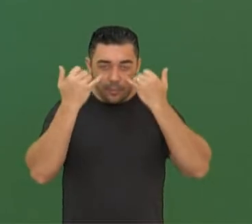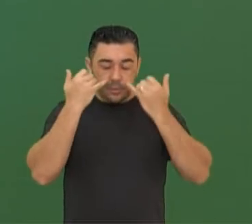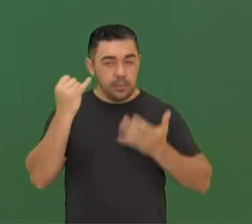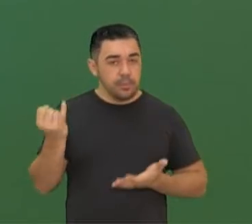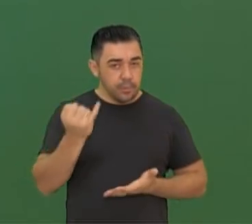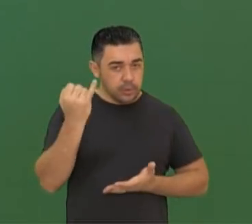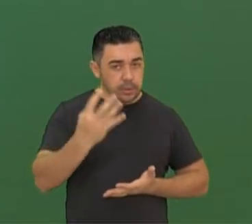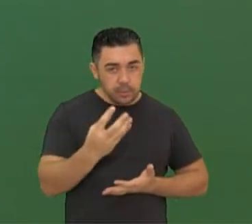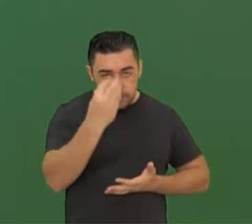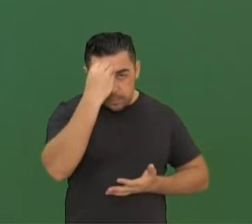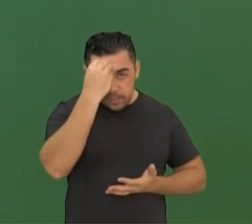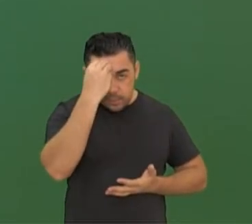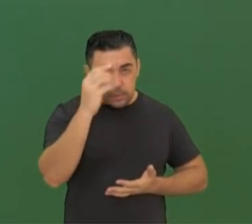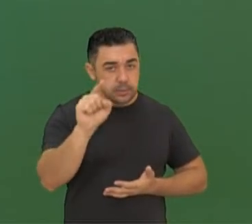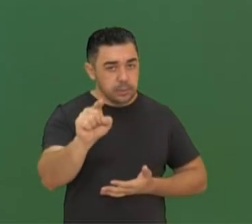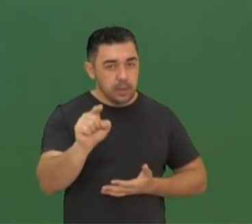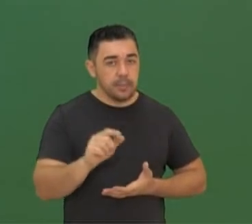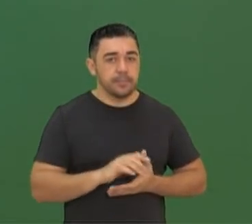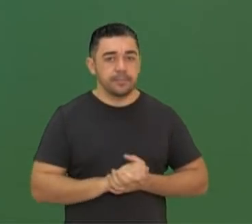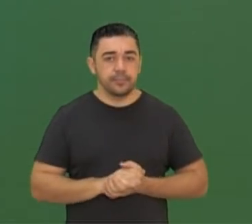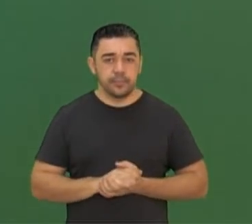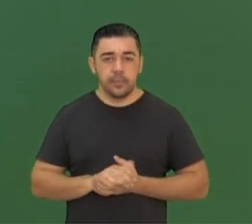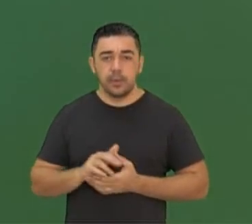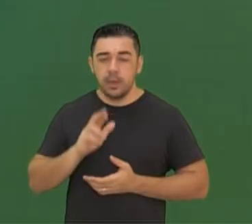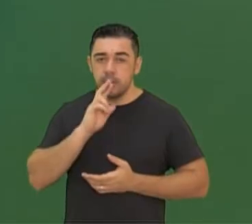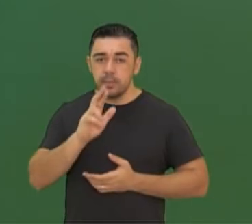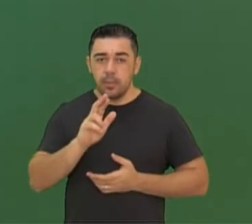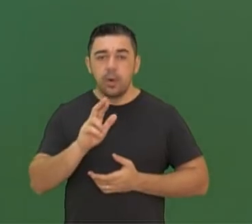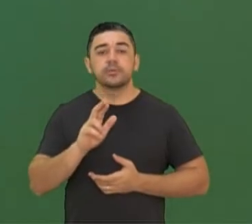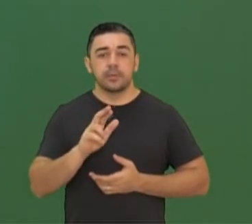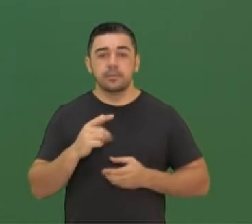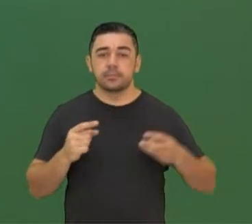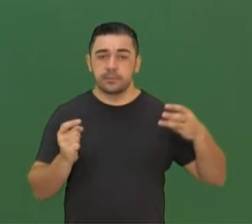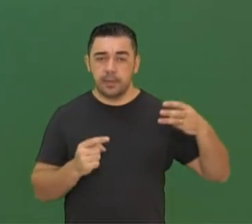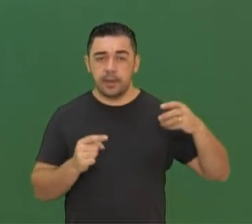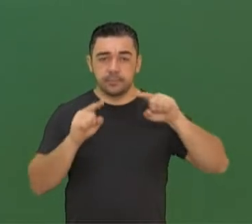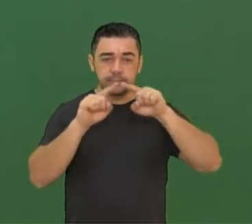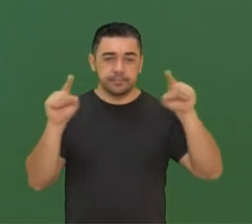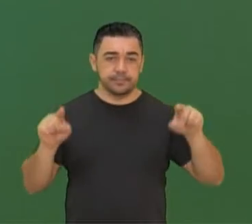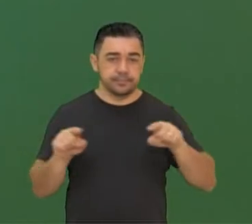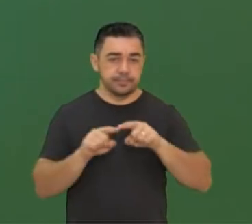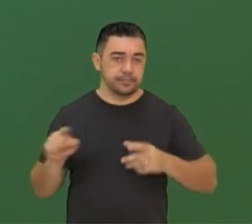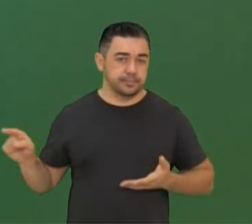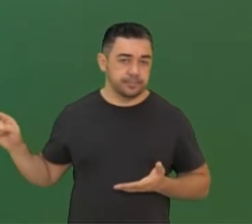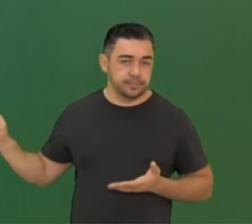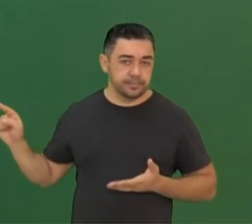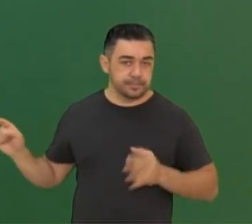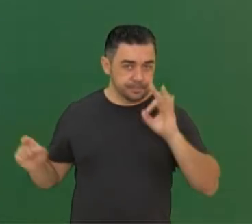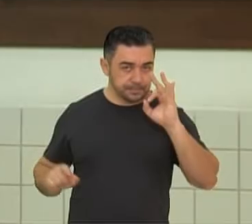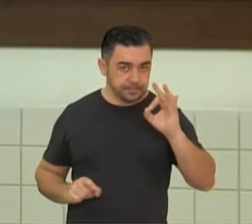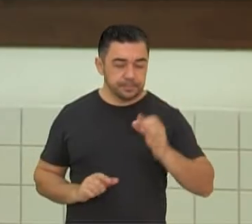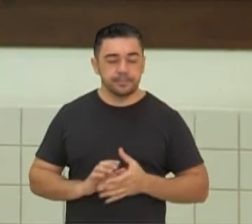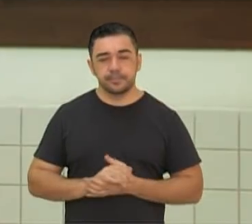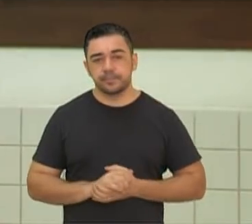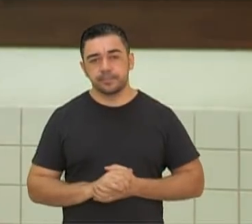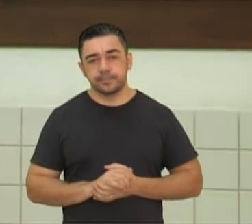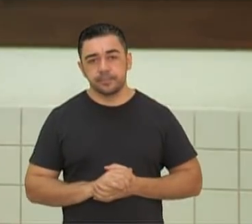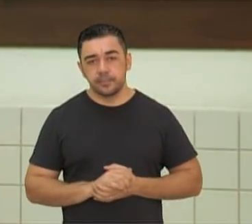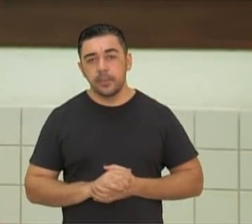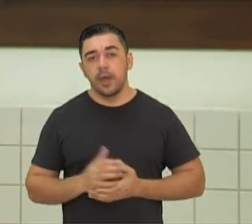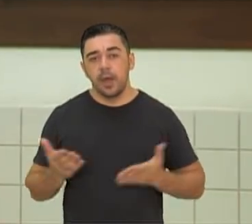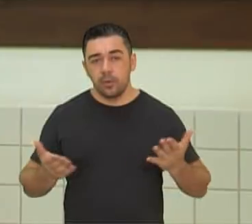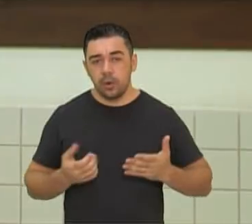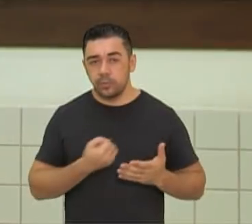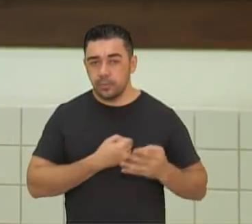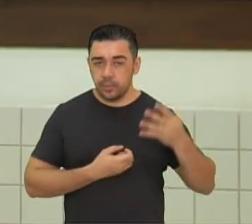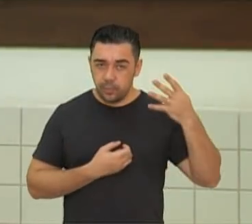guardar. Tá bom? Mas essa sentença aqui é a sentença que resolve a número 3 para mim. Certo? Agora eu vou conferir a número